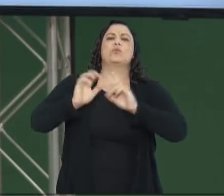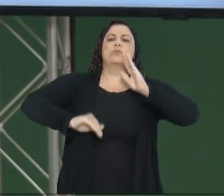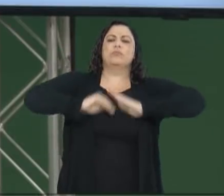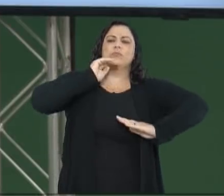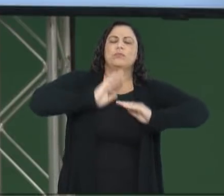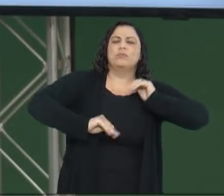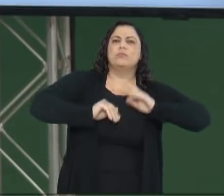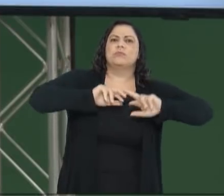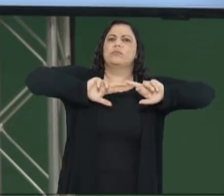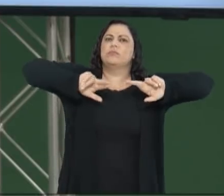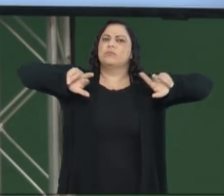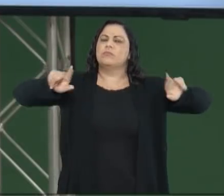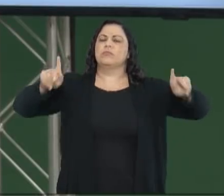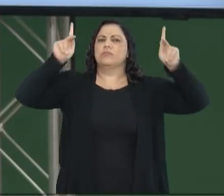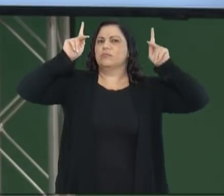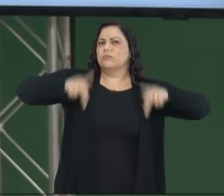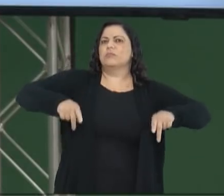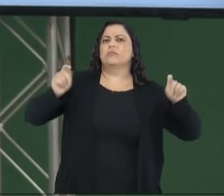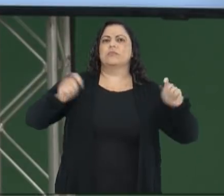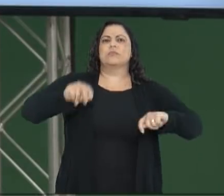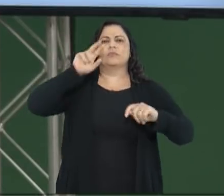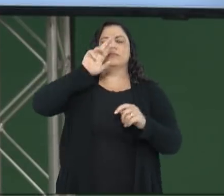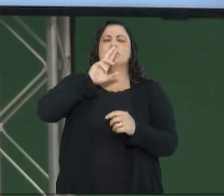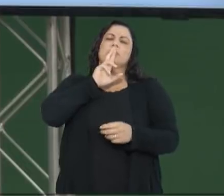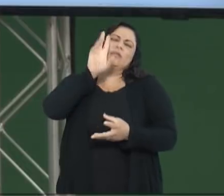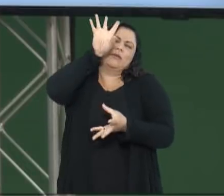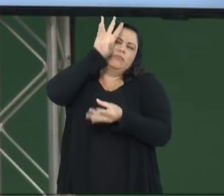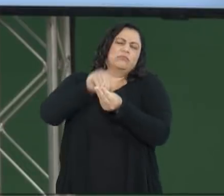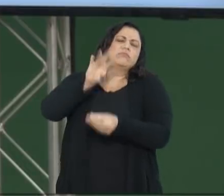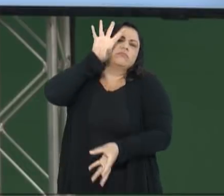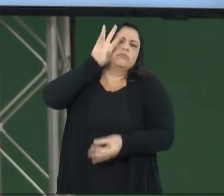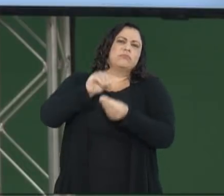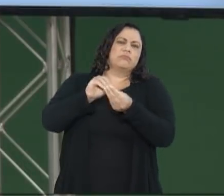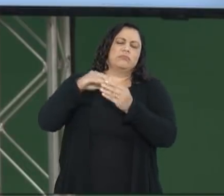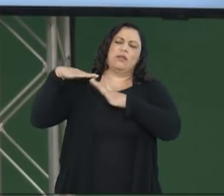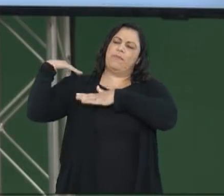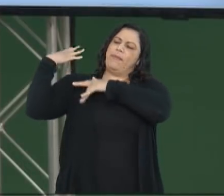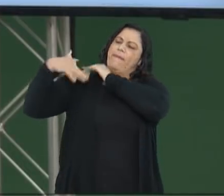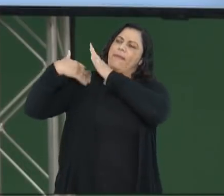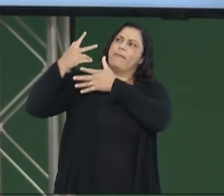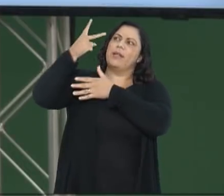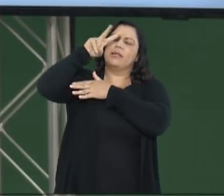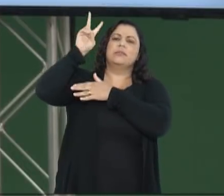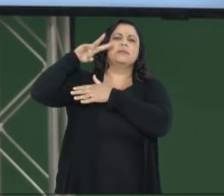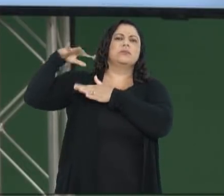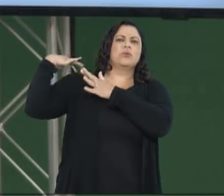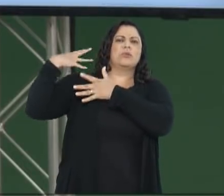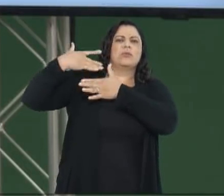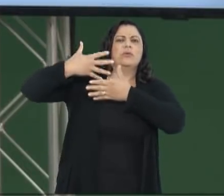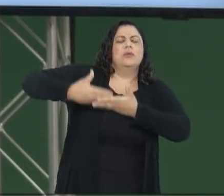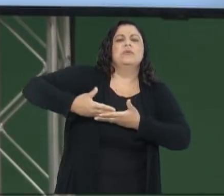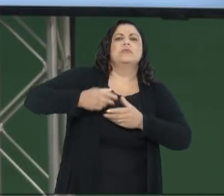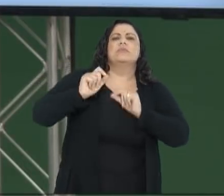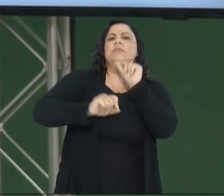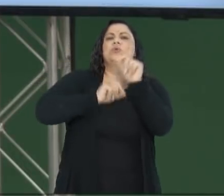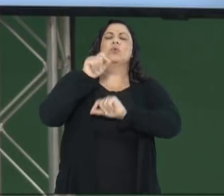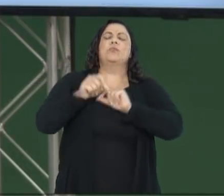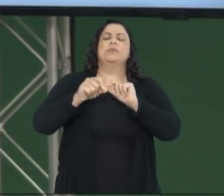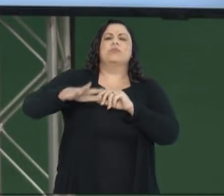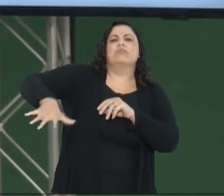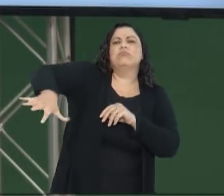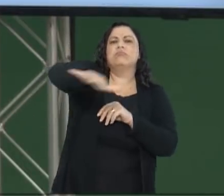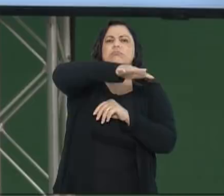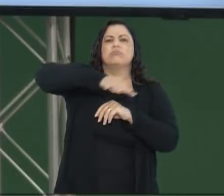paisagens. O resultado de processos históricos influenciam no como são as paisagens